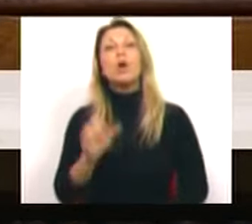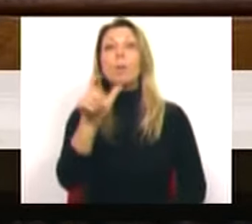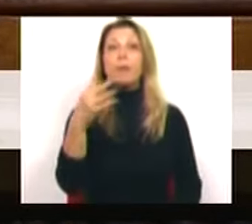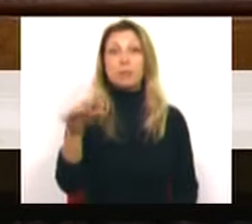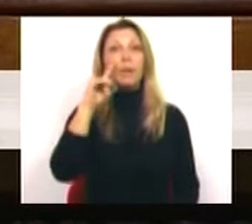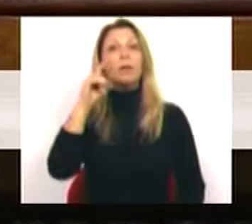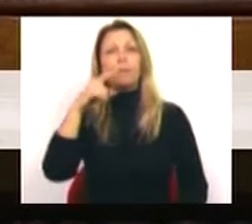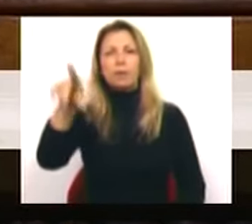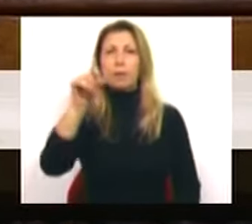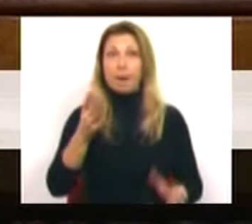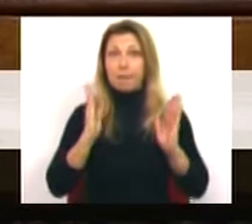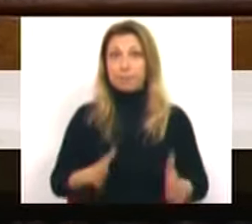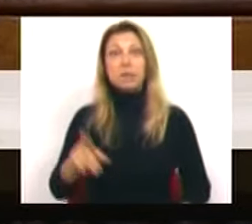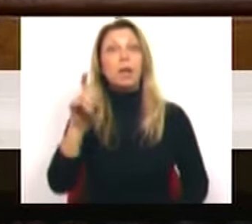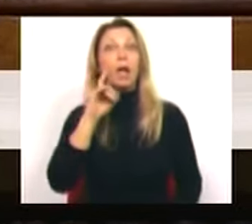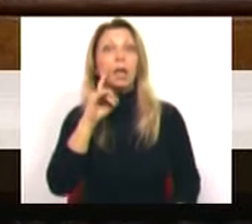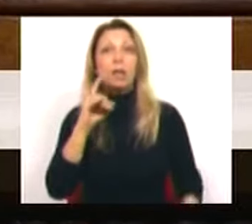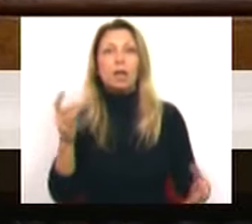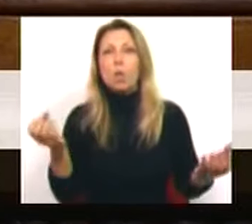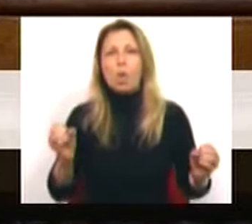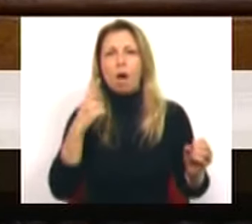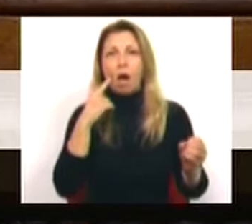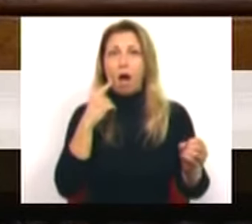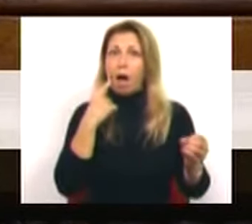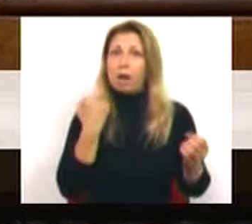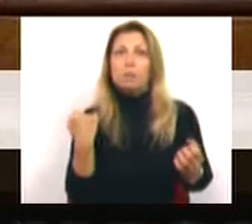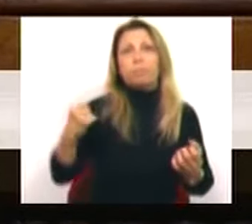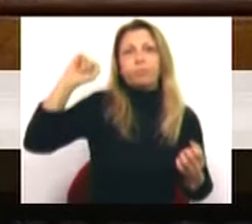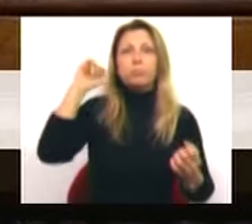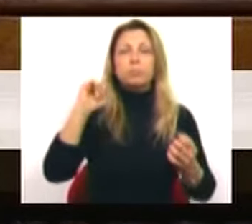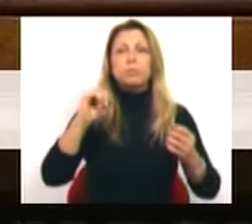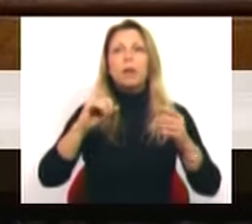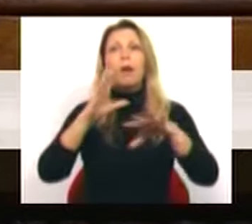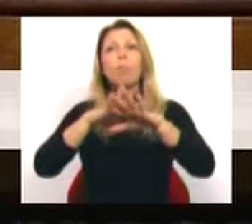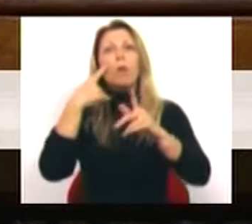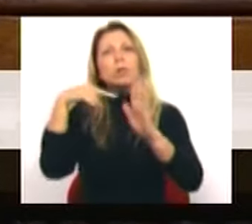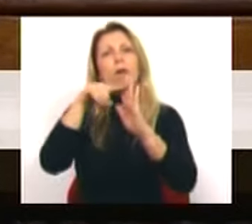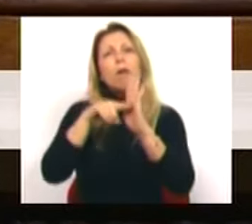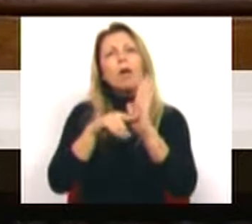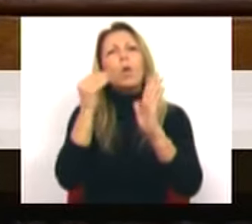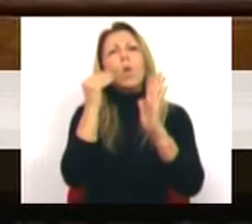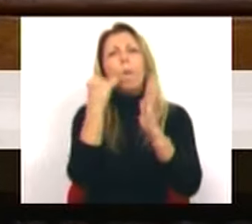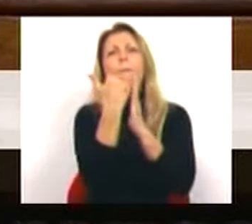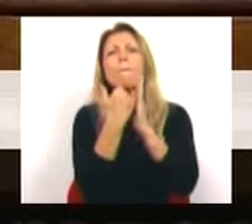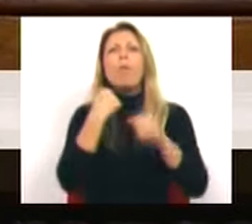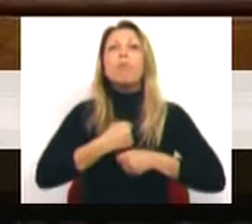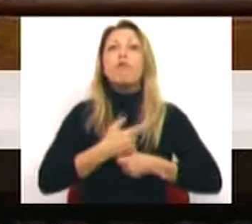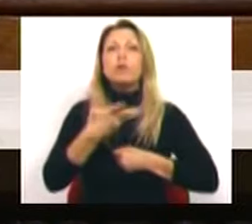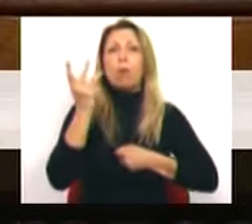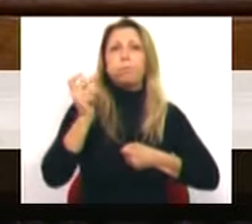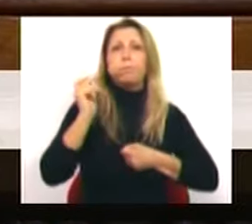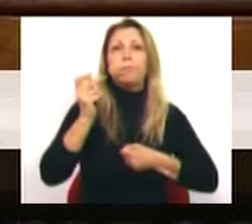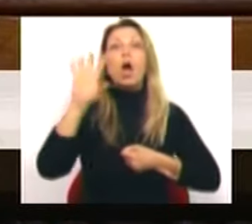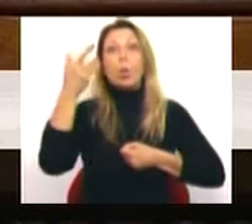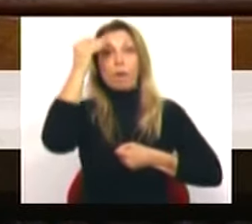também que é preciso garantir que não haja violações ao critério de ordenação da graduação profissional quando se trata da inclusão dos docentes dos quadros